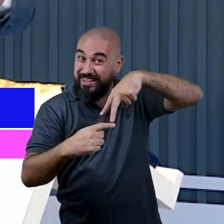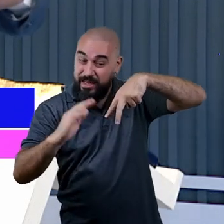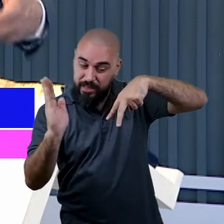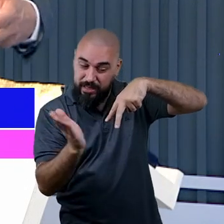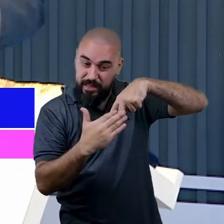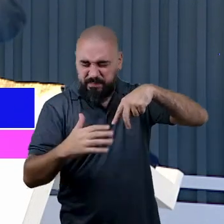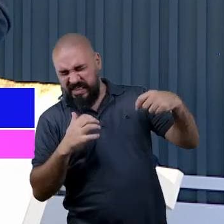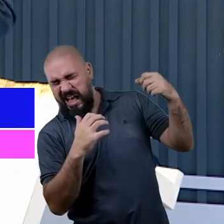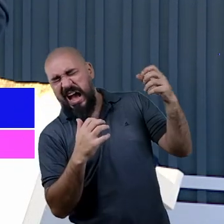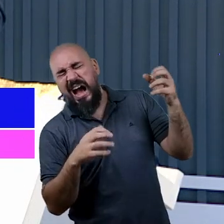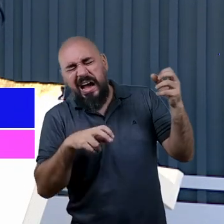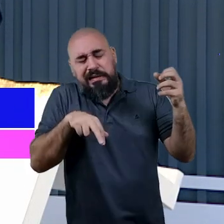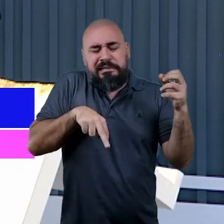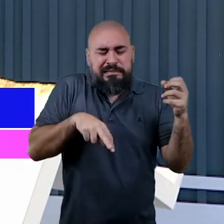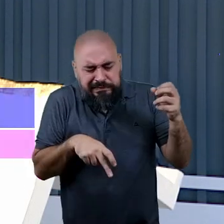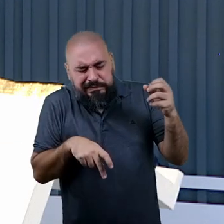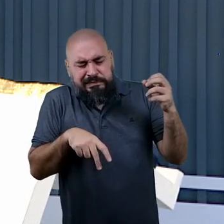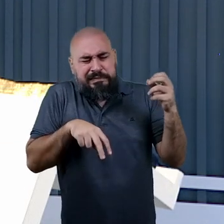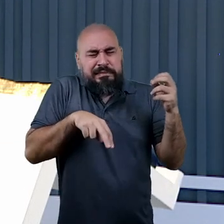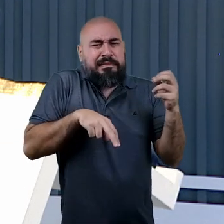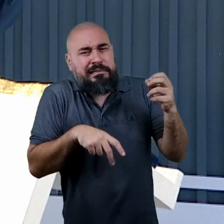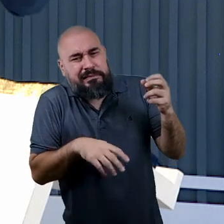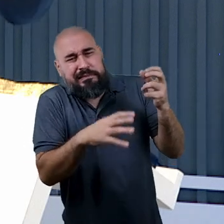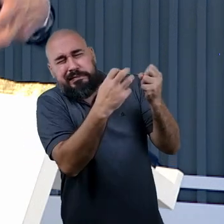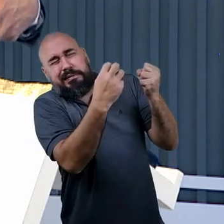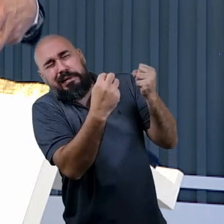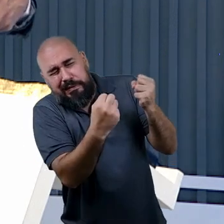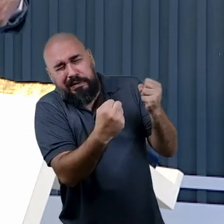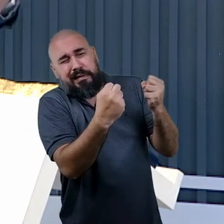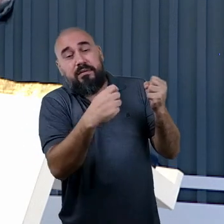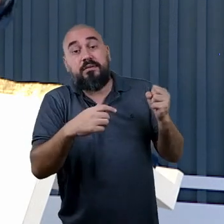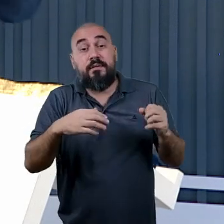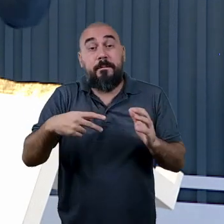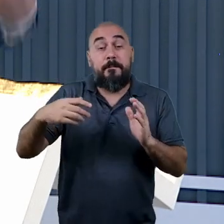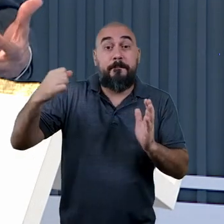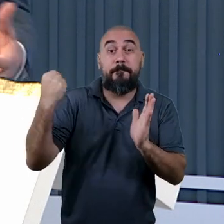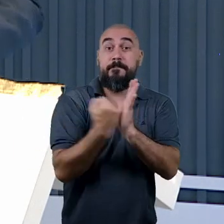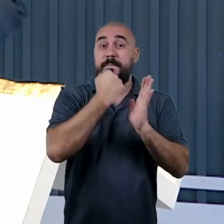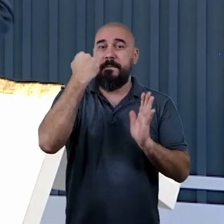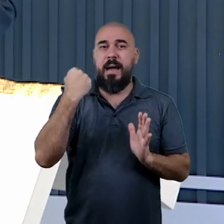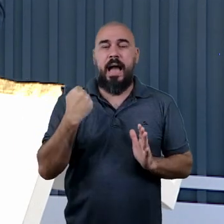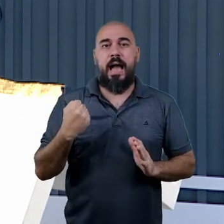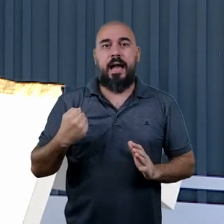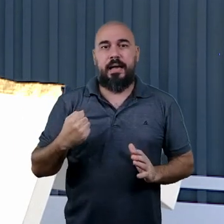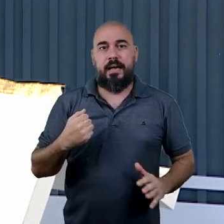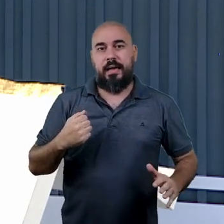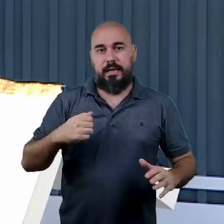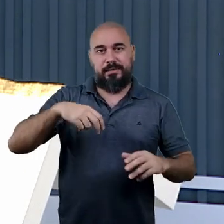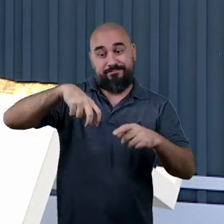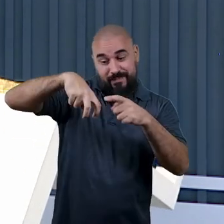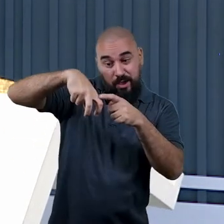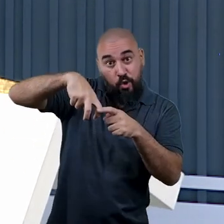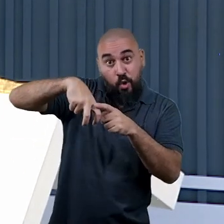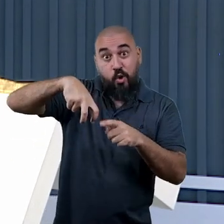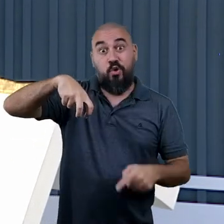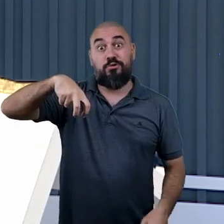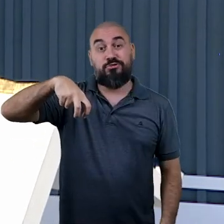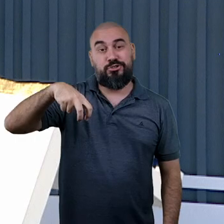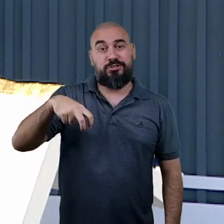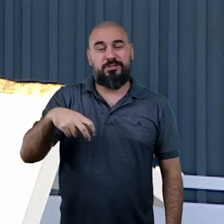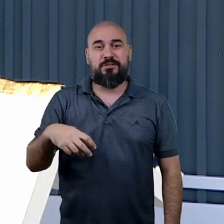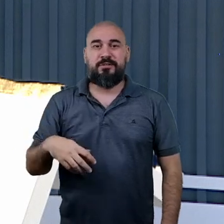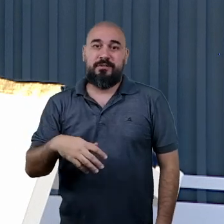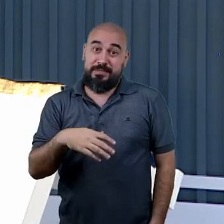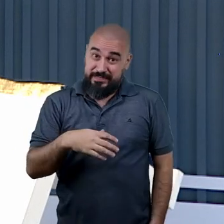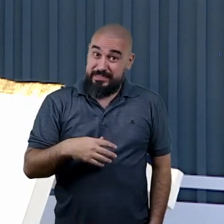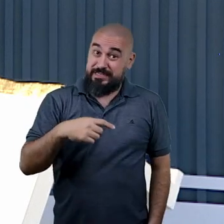deixa manco. Deixa uma cicatriz, deixa uma sequela na vida de Jacó. Mas tocar na